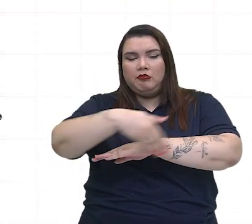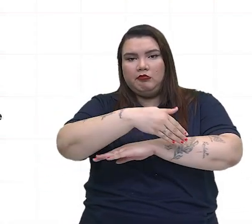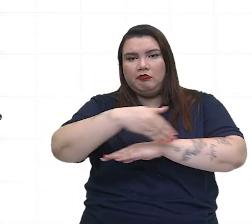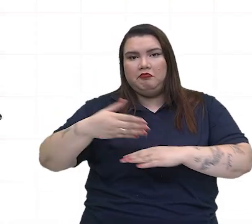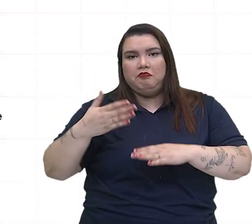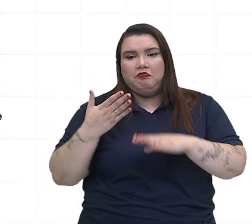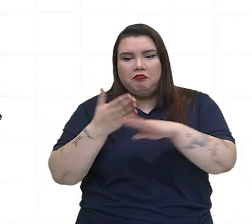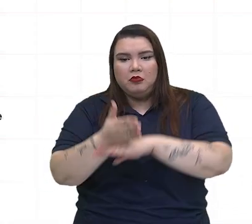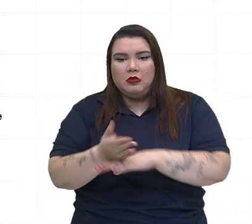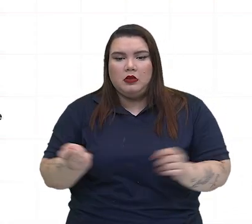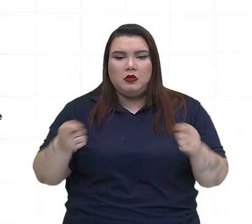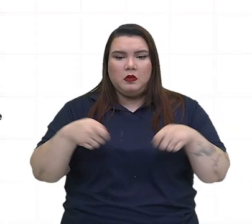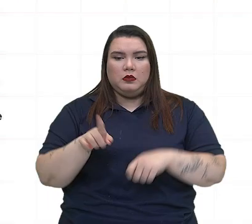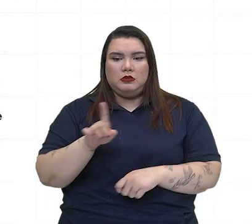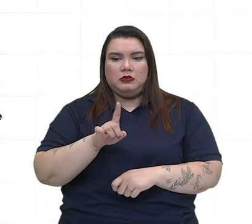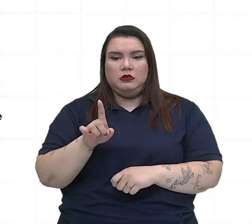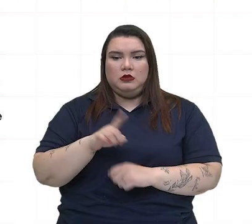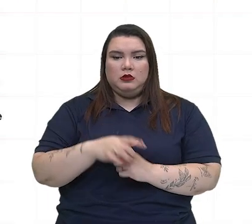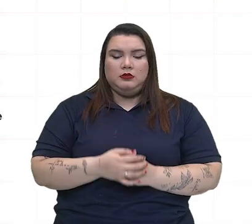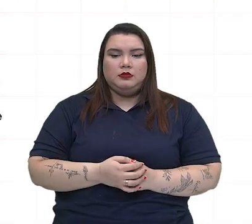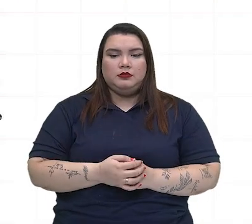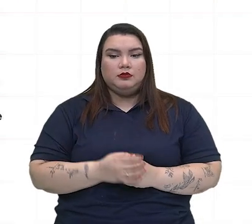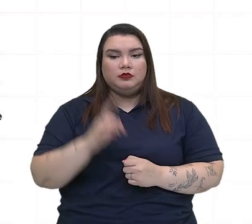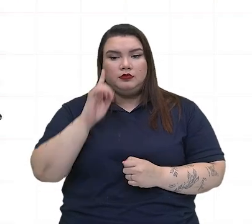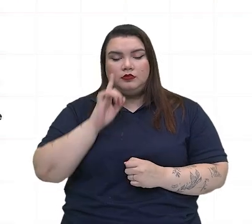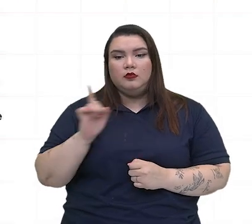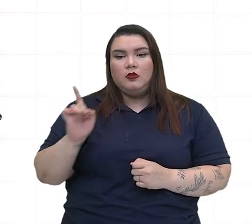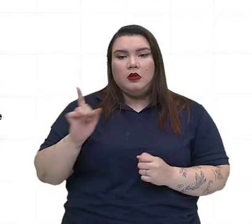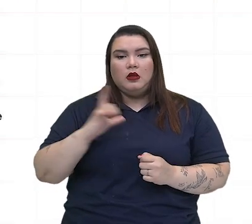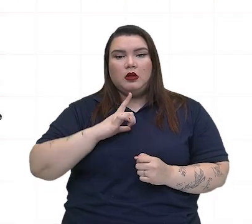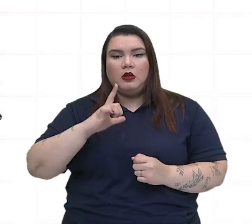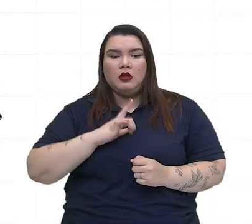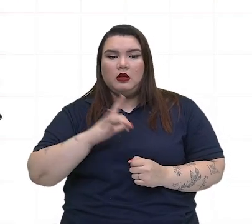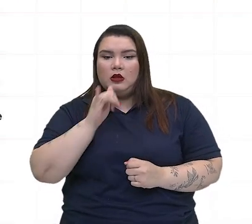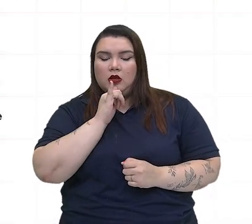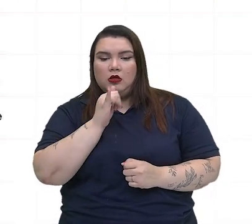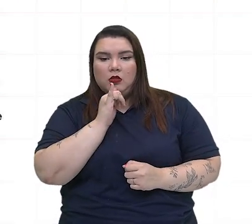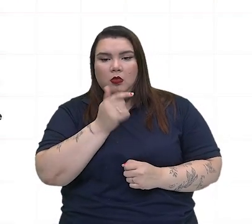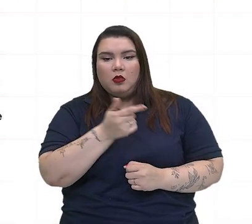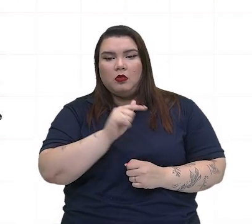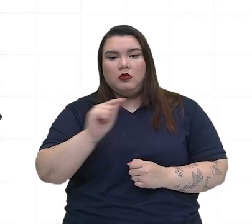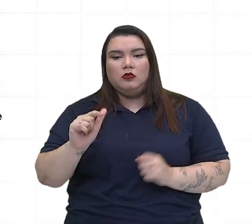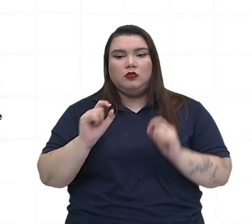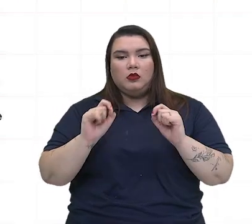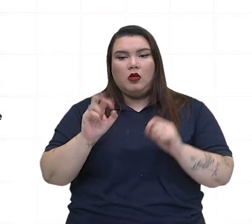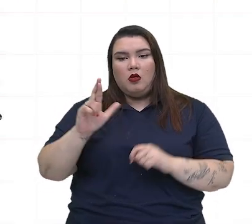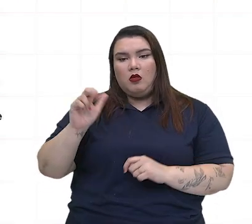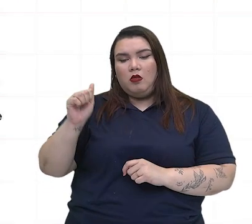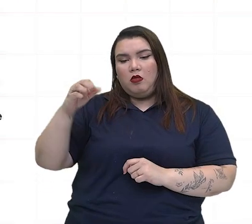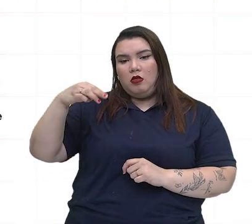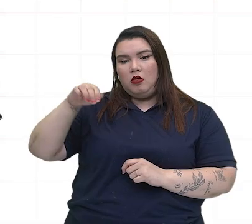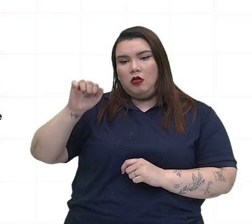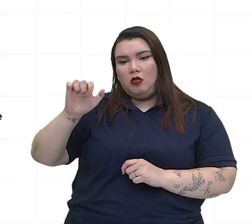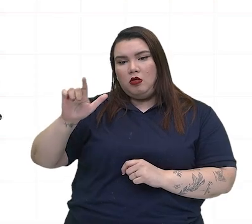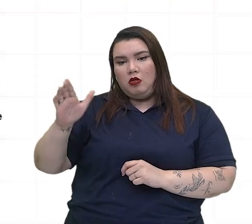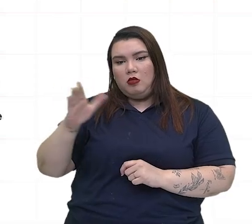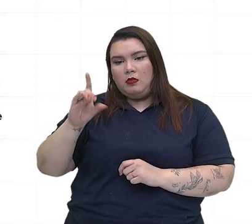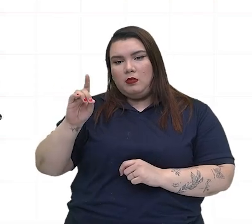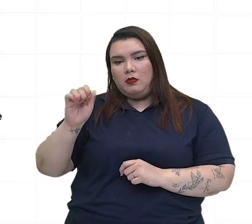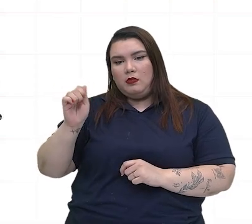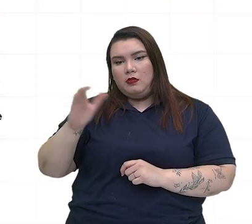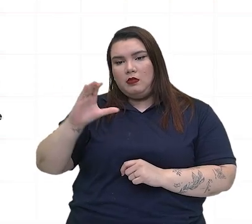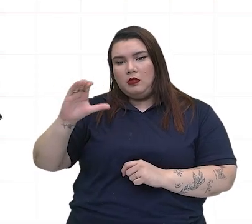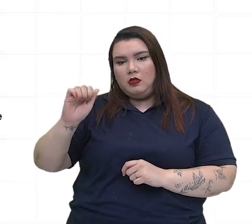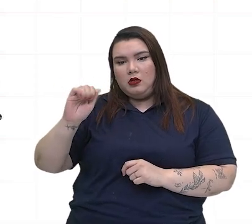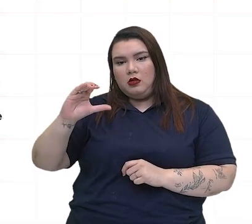acessíveis pela estrada principal. Então, nós temos como um outro exemplo o ramal da Cachoeira do